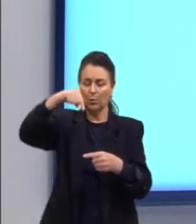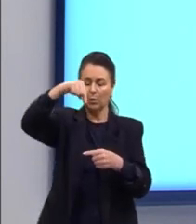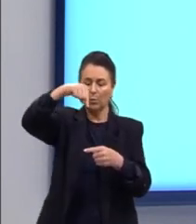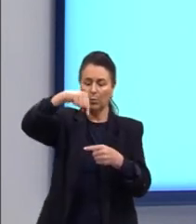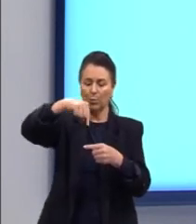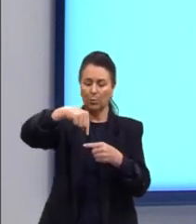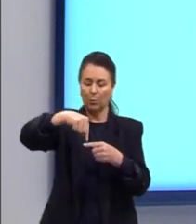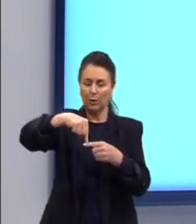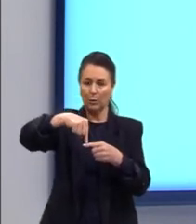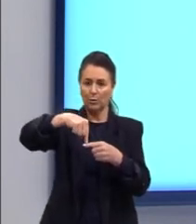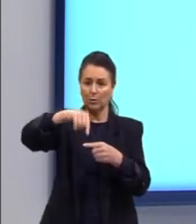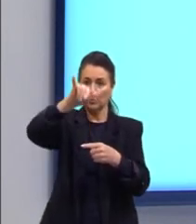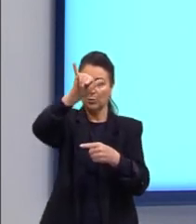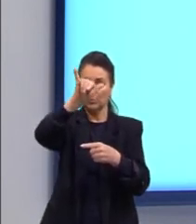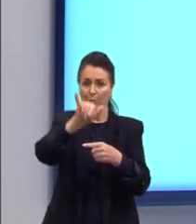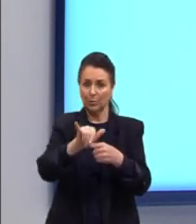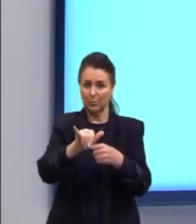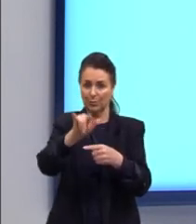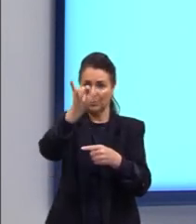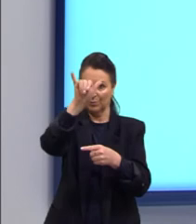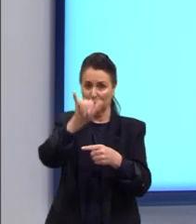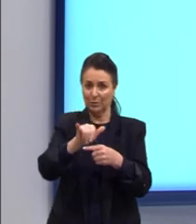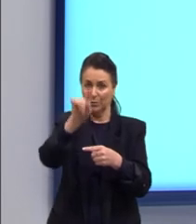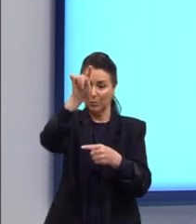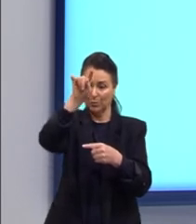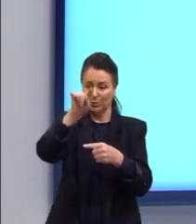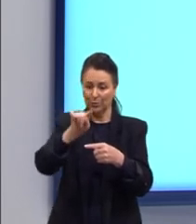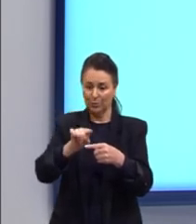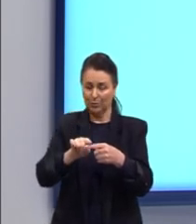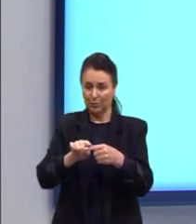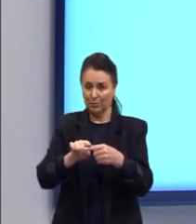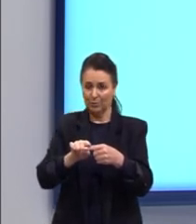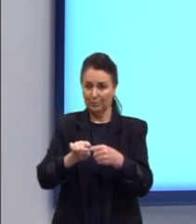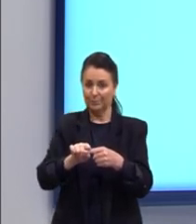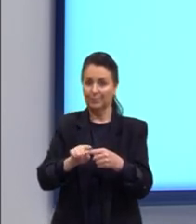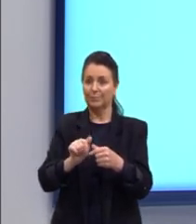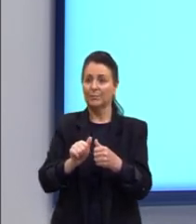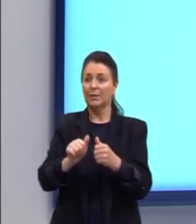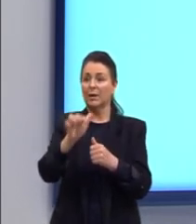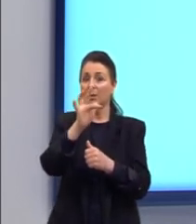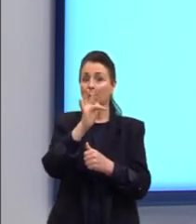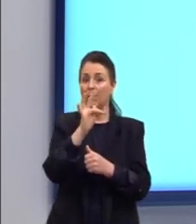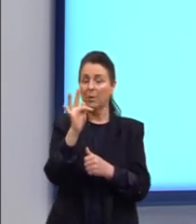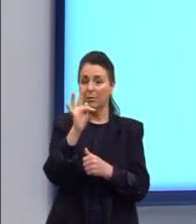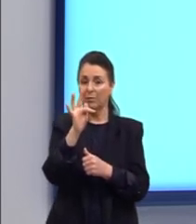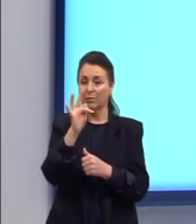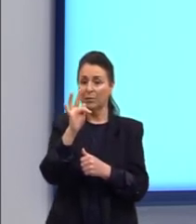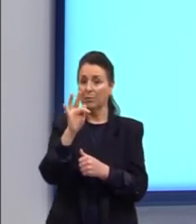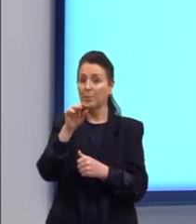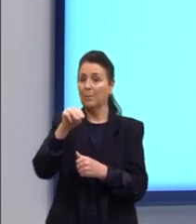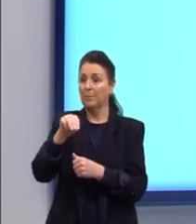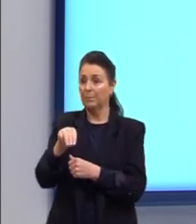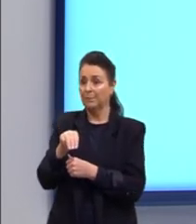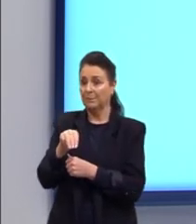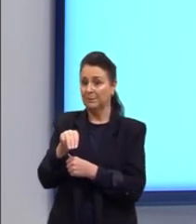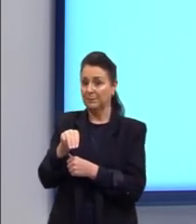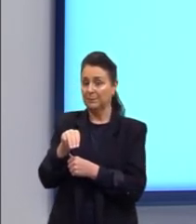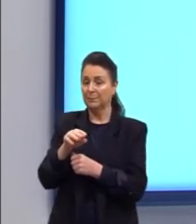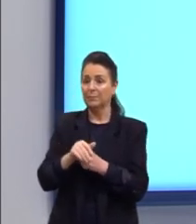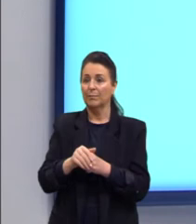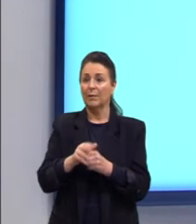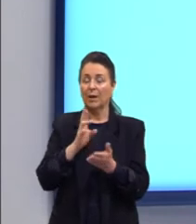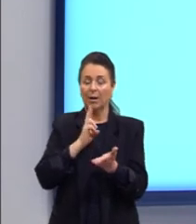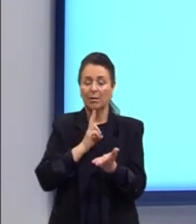do Y nosso eixo vertical que nesse caso aqui seria F né dado Inmetro essa